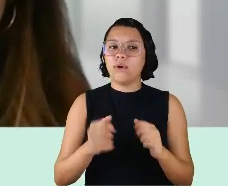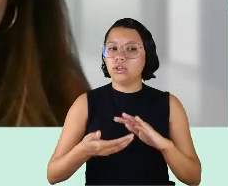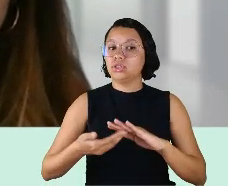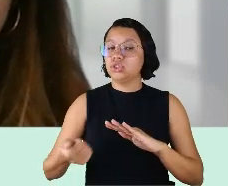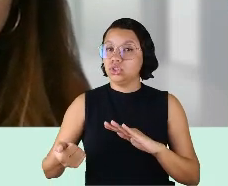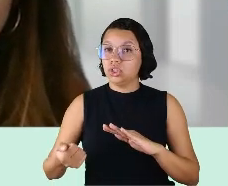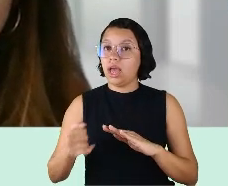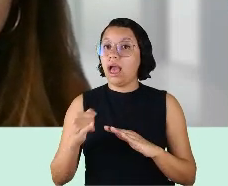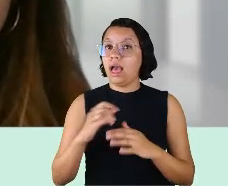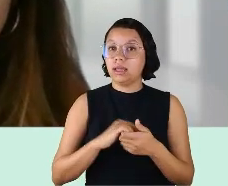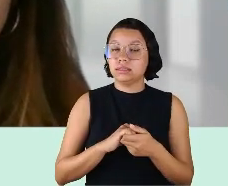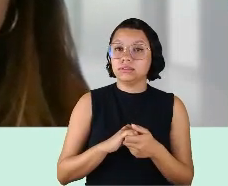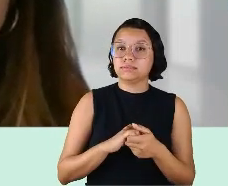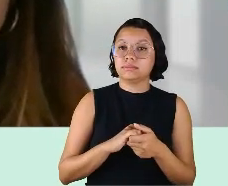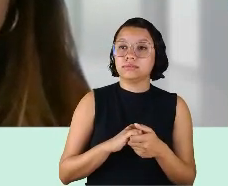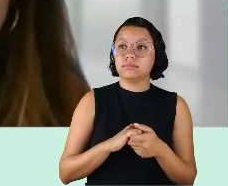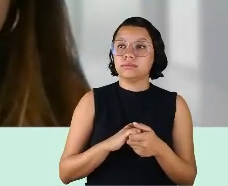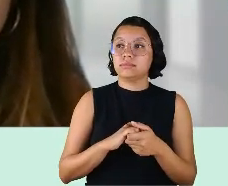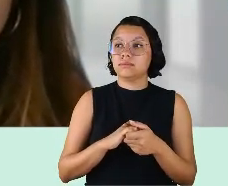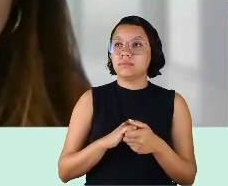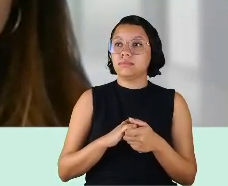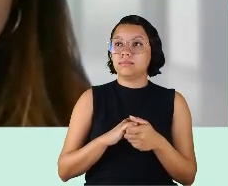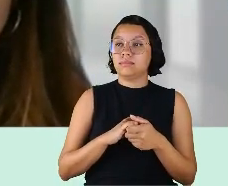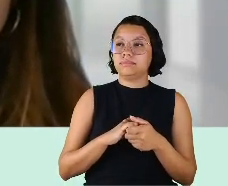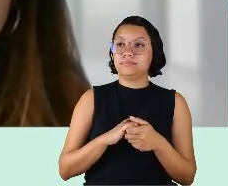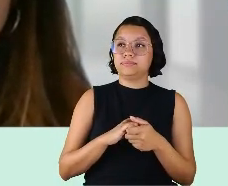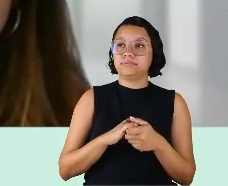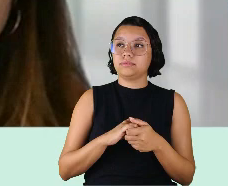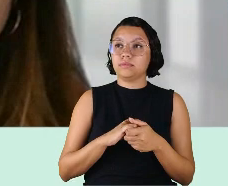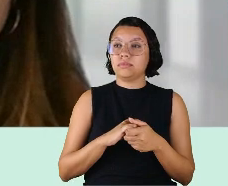ser revogada, né, caso